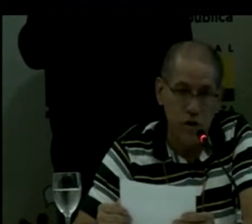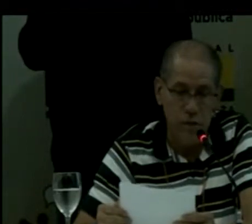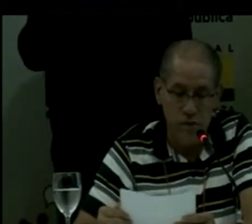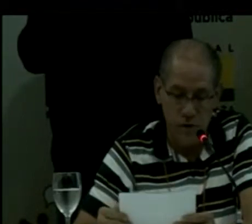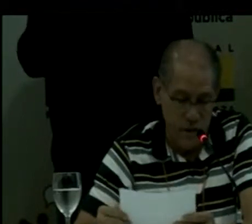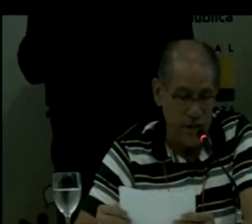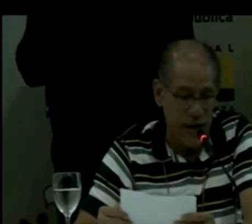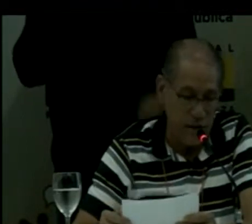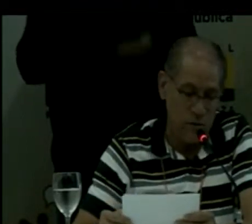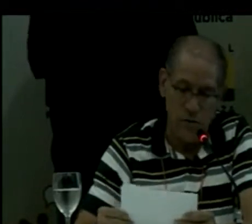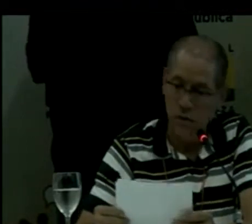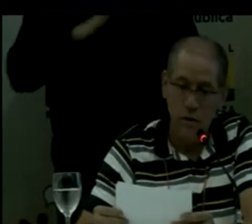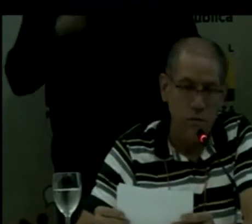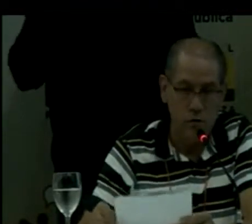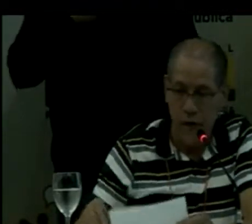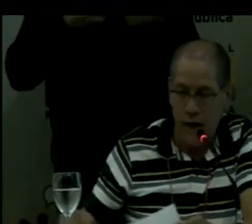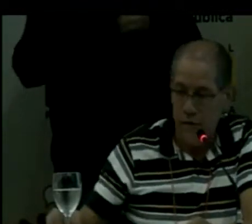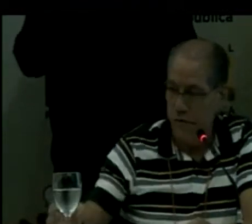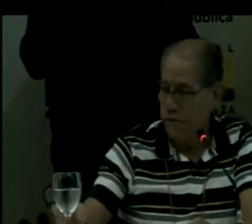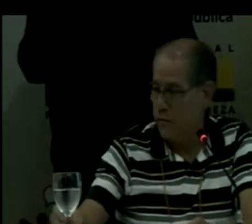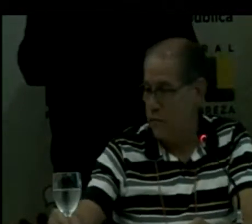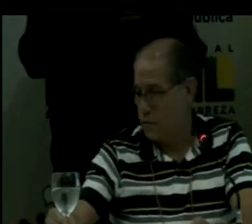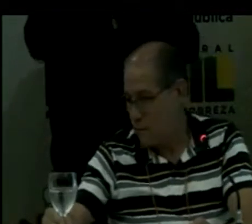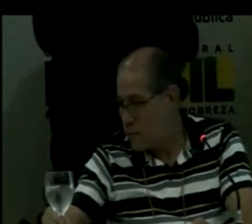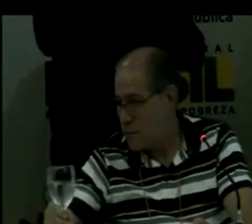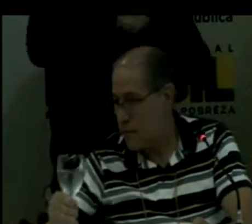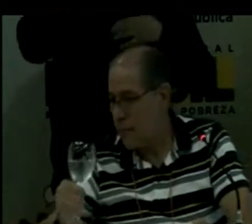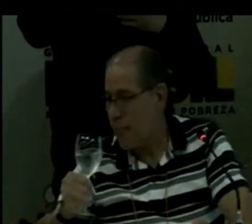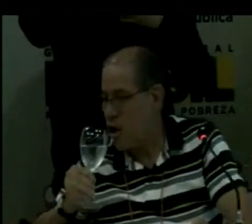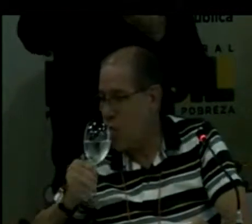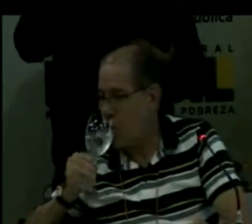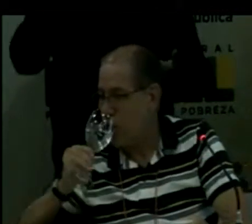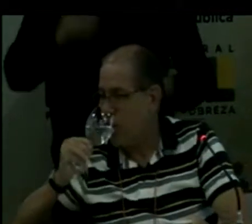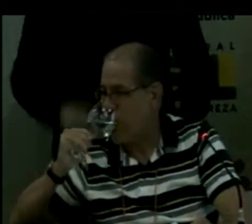nos municípios e estados. Muito obrigado.